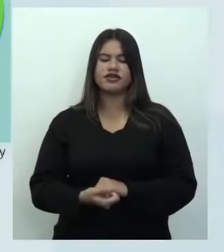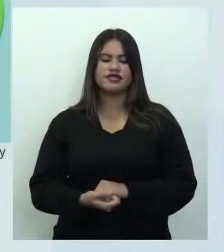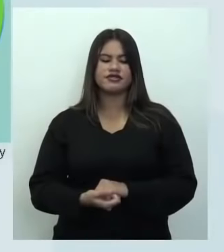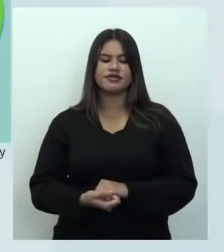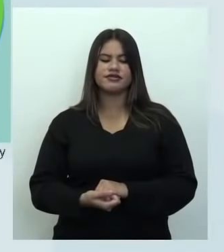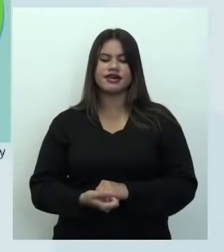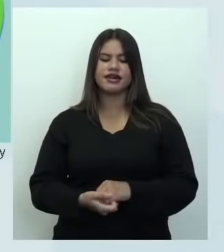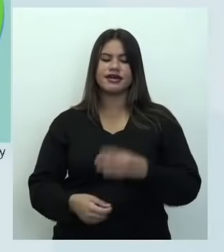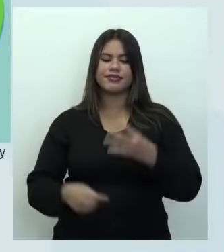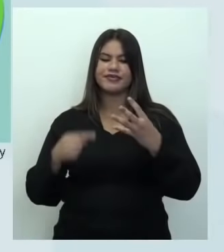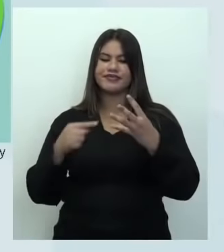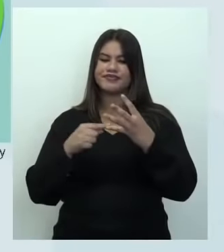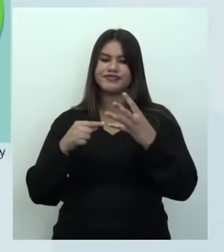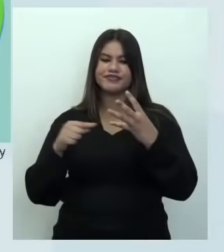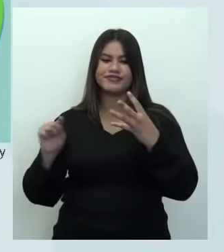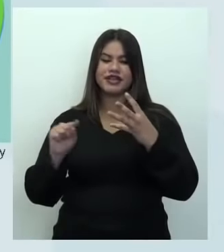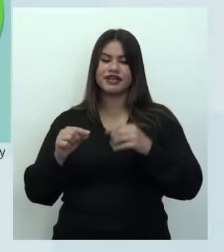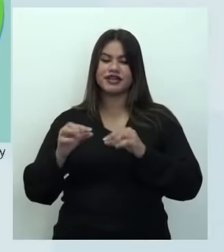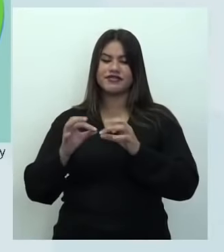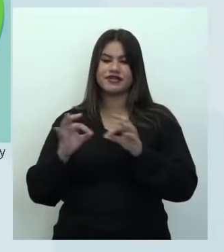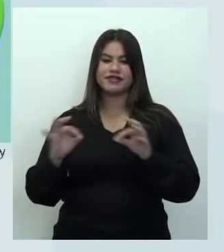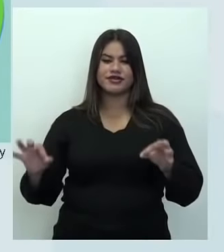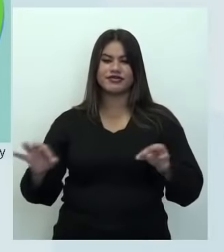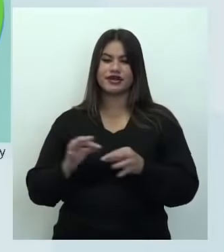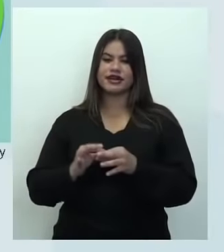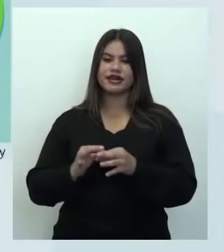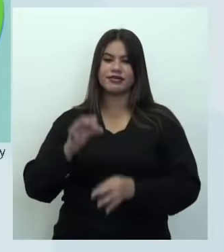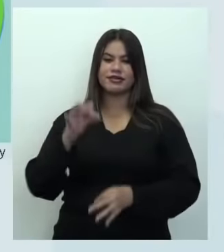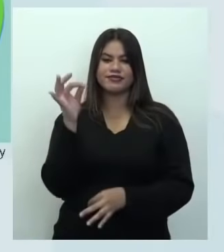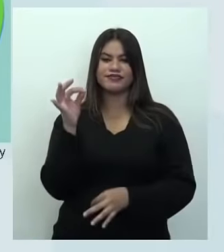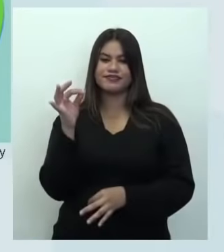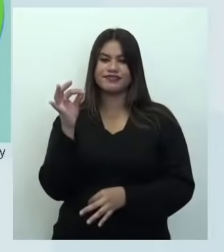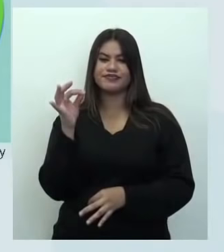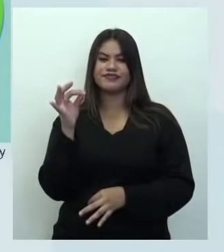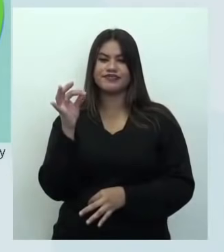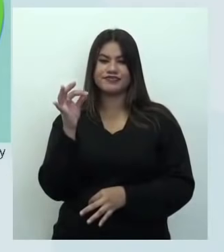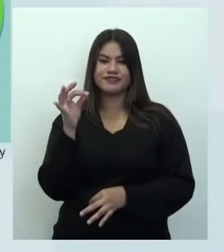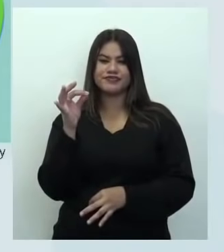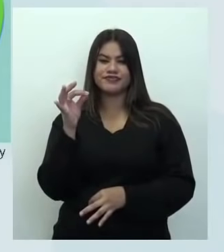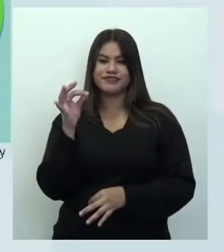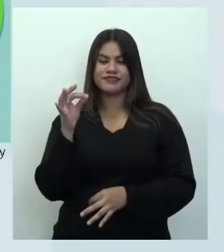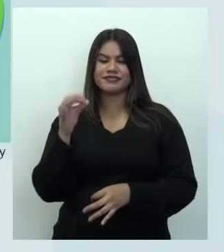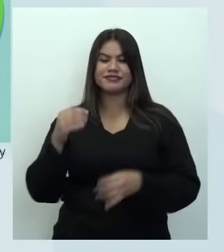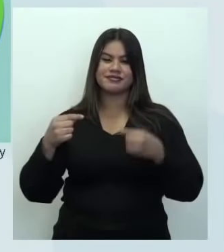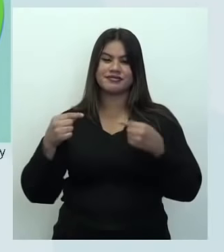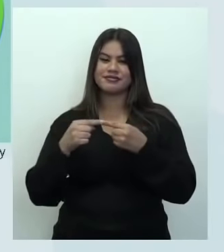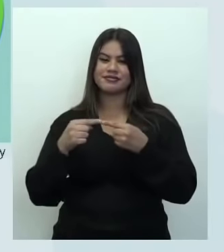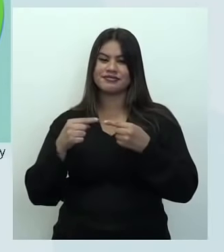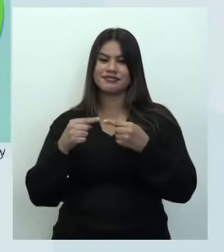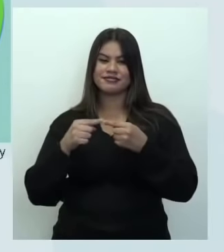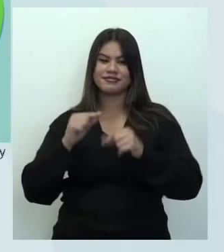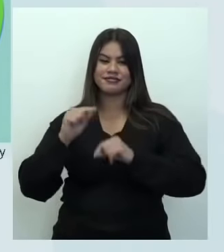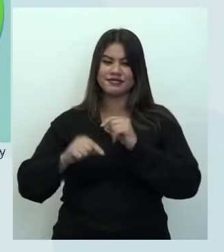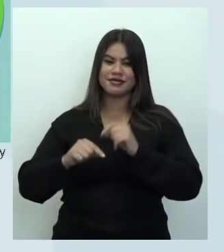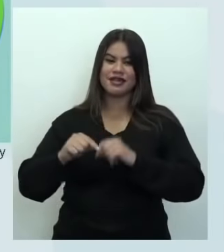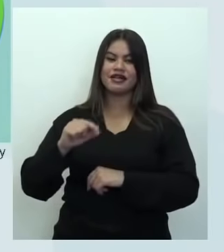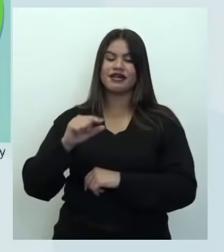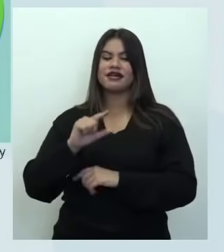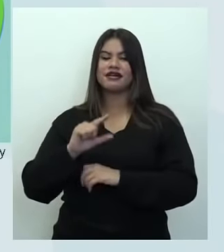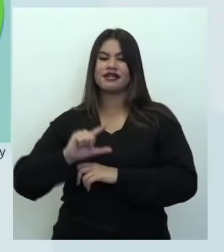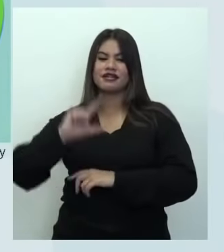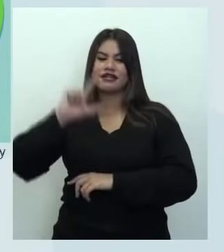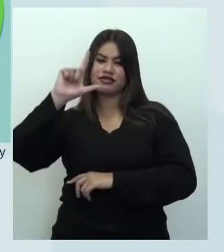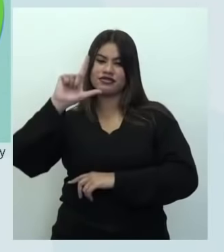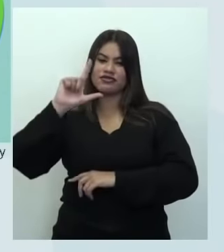geográficas que nós trabalhamos também numa das nossas últimas aulas. Nós falamos da latitude, da